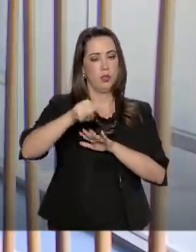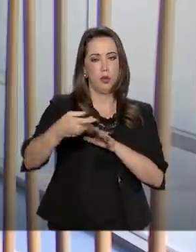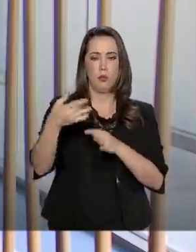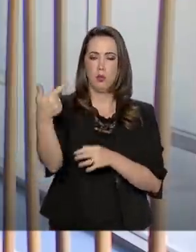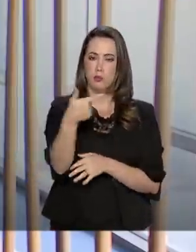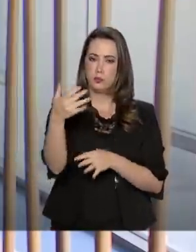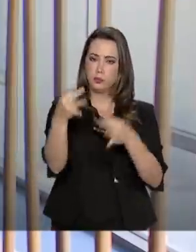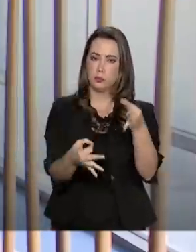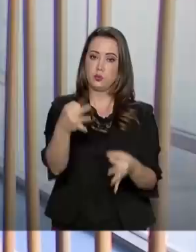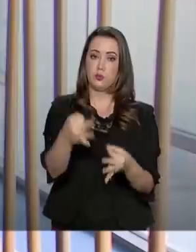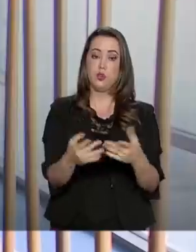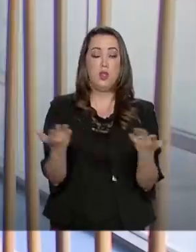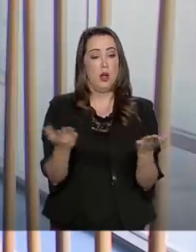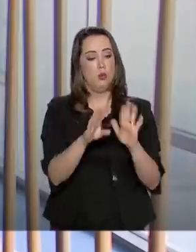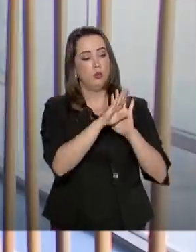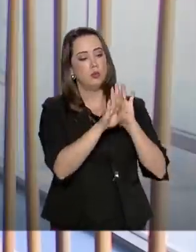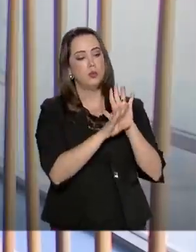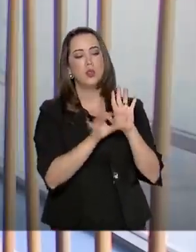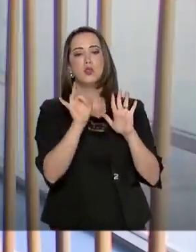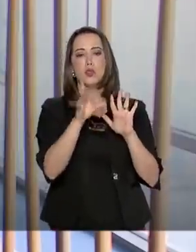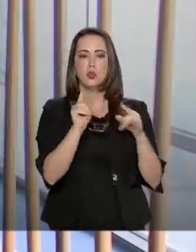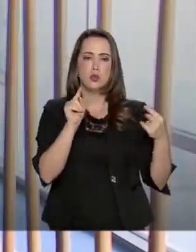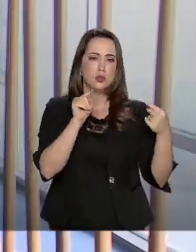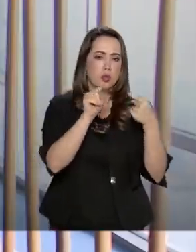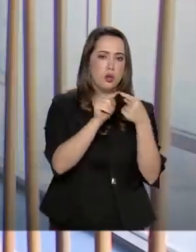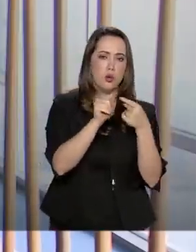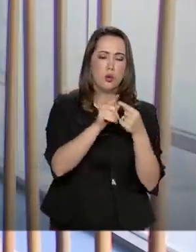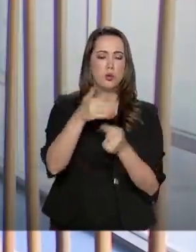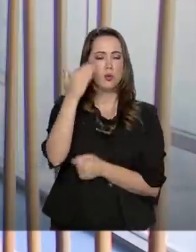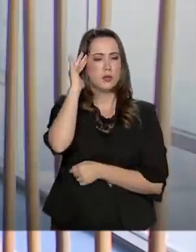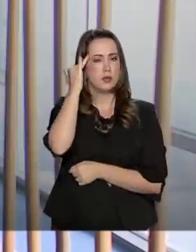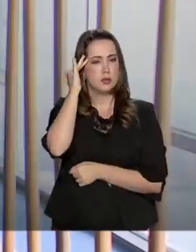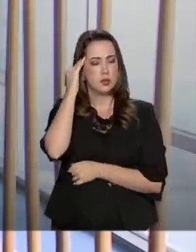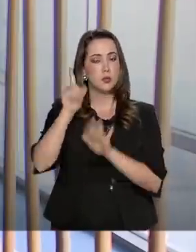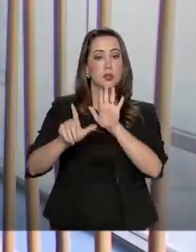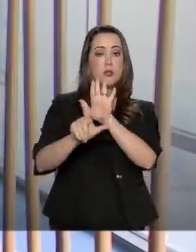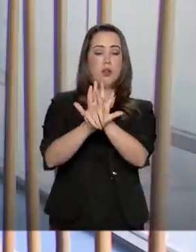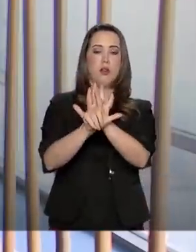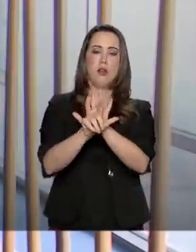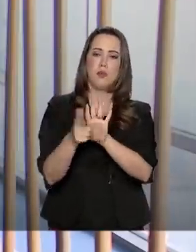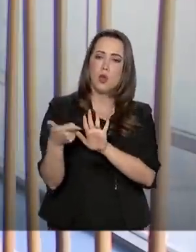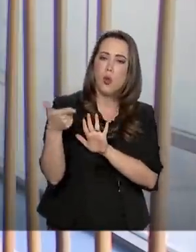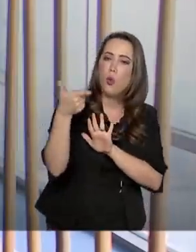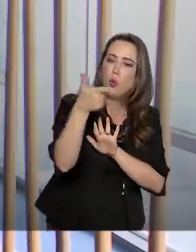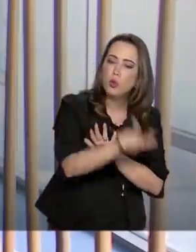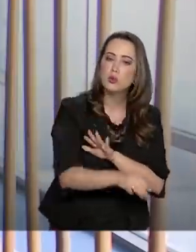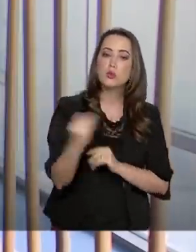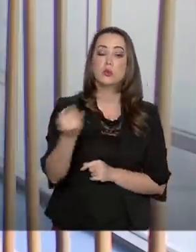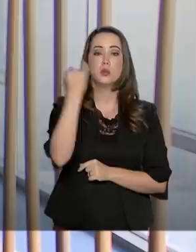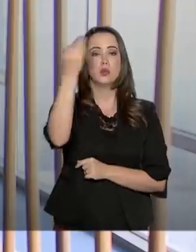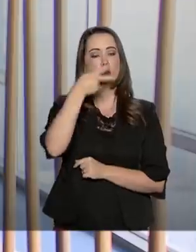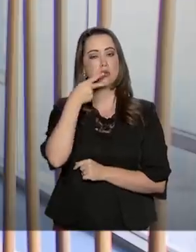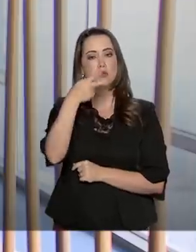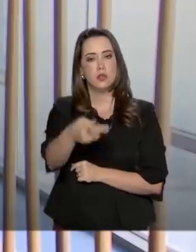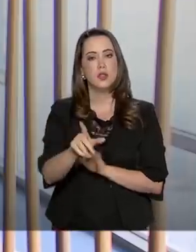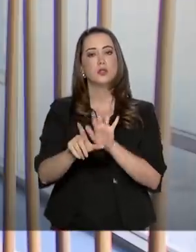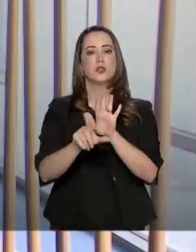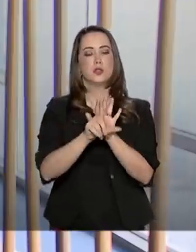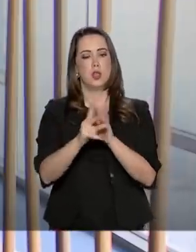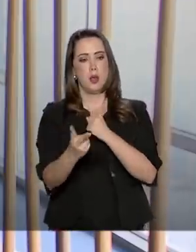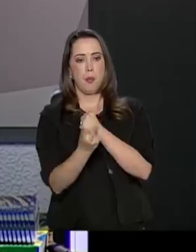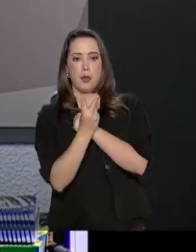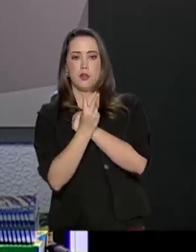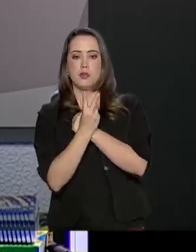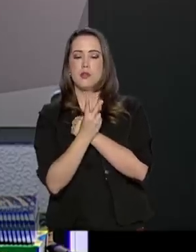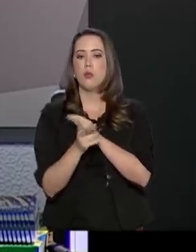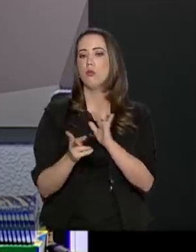anticrime apenas consolida esse entendimento na lei. Outro tópico defendido pelo ministro foi o da legítima